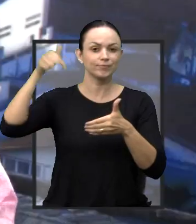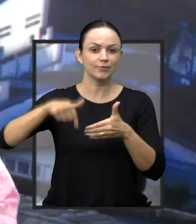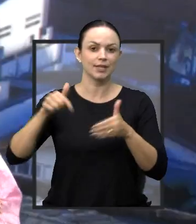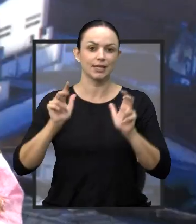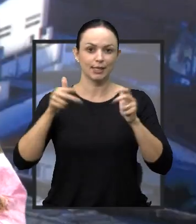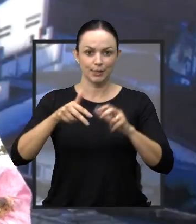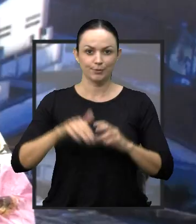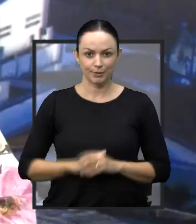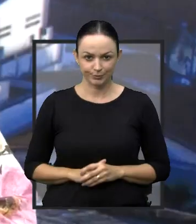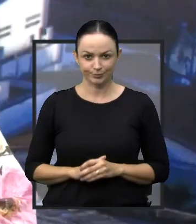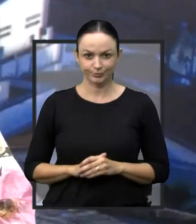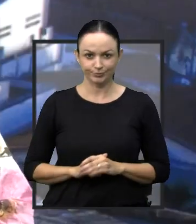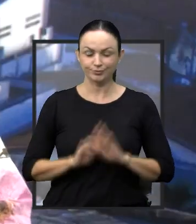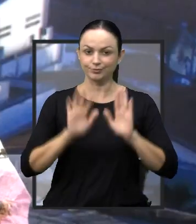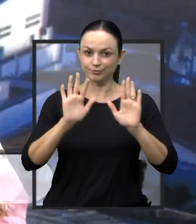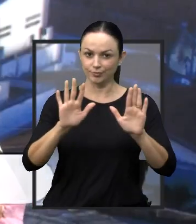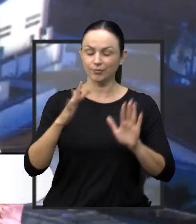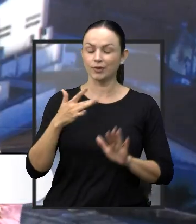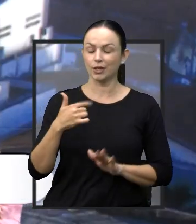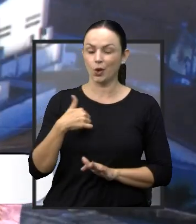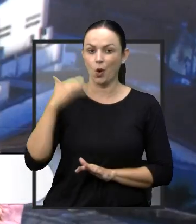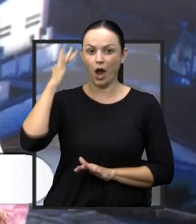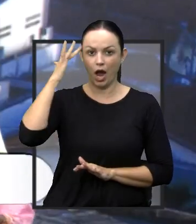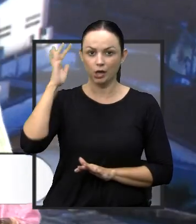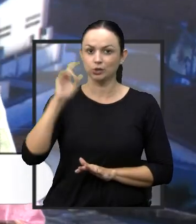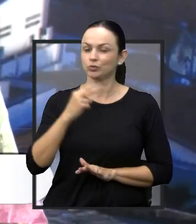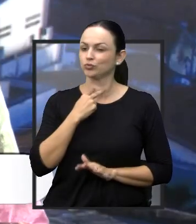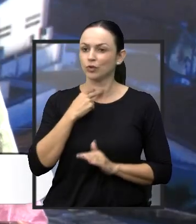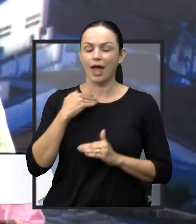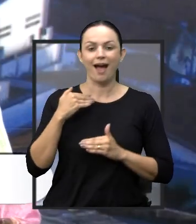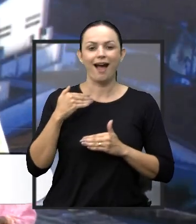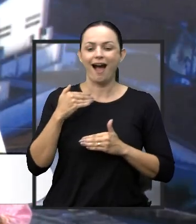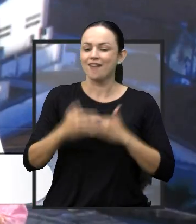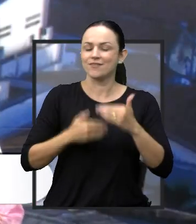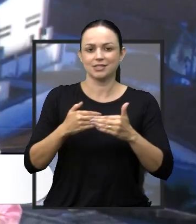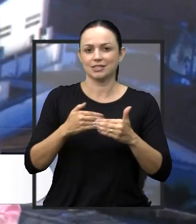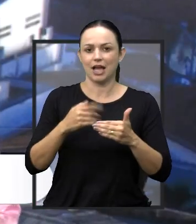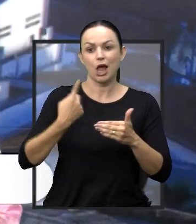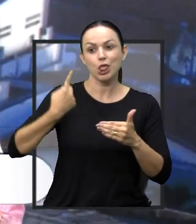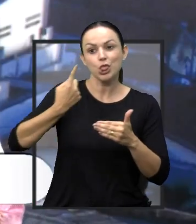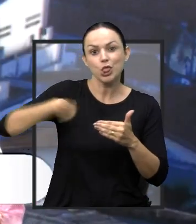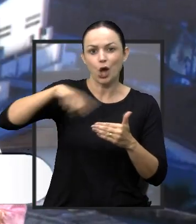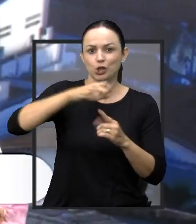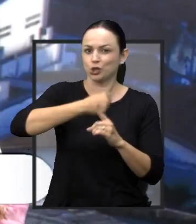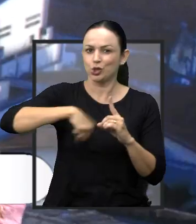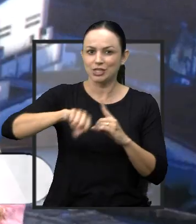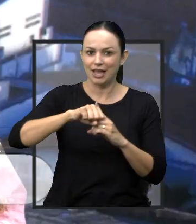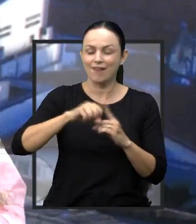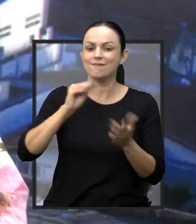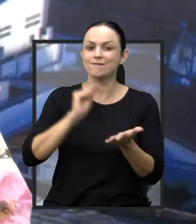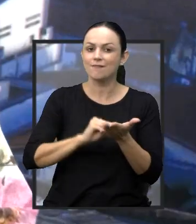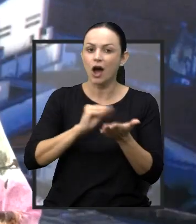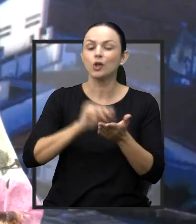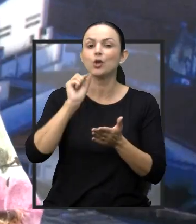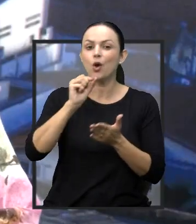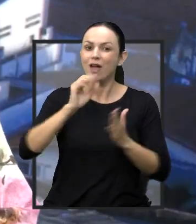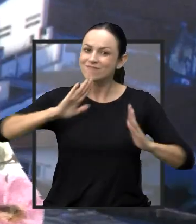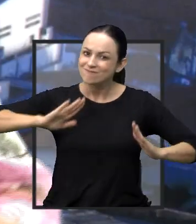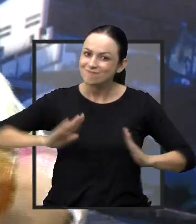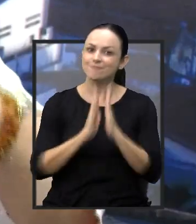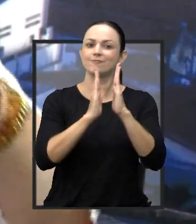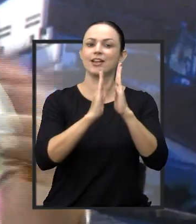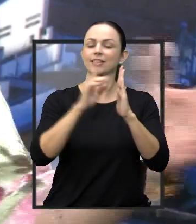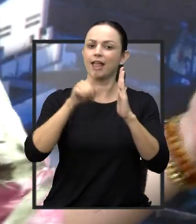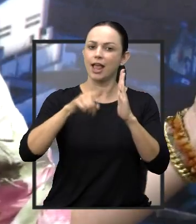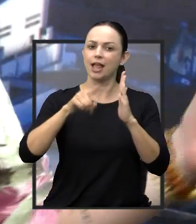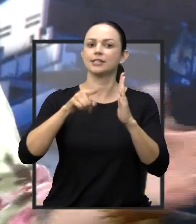casa? Eu acho que a gente não pode avançar enquanto sociedade se nós não enfrentarmos esse debate,